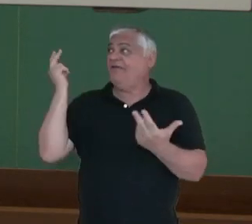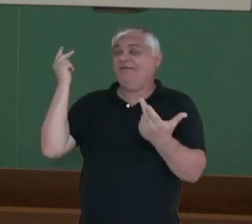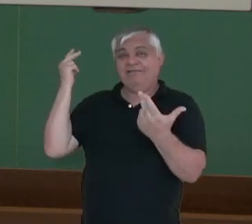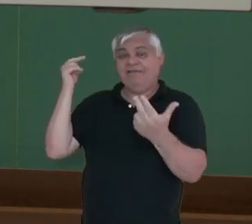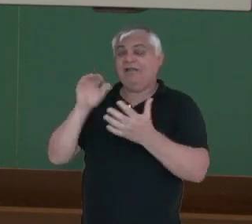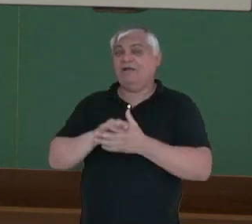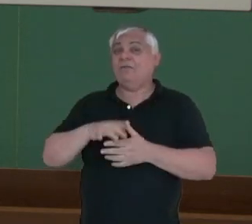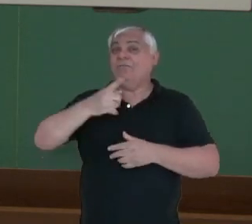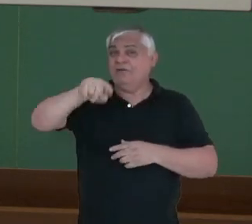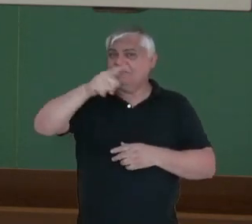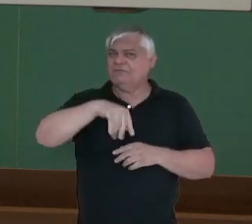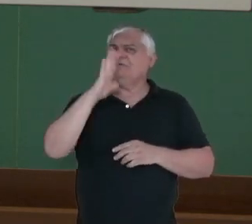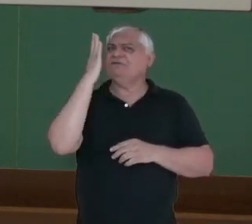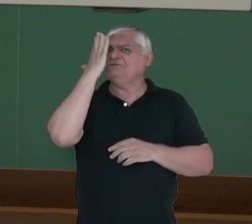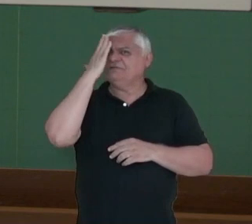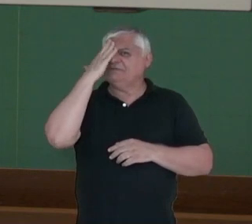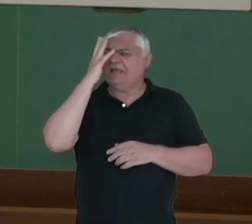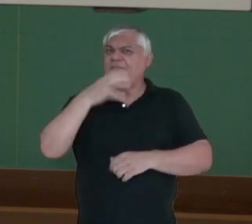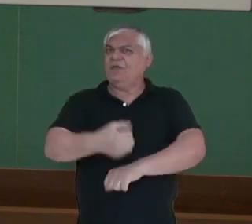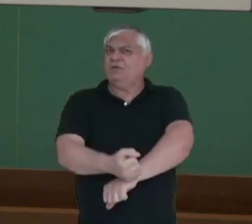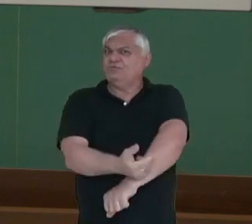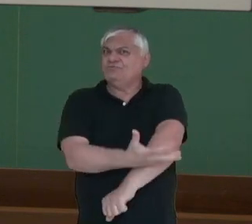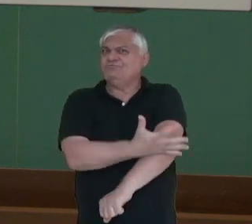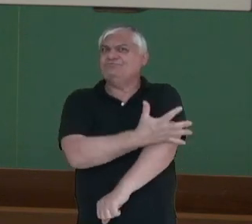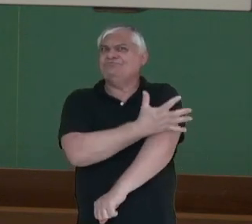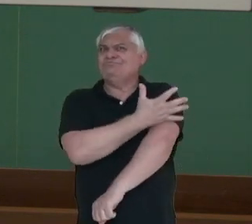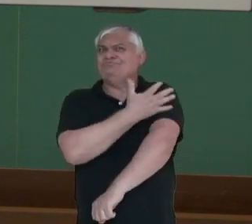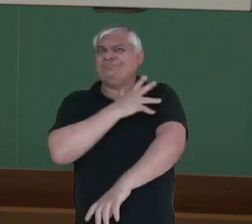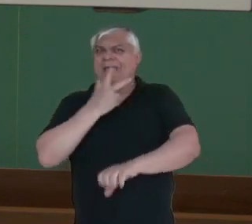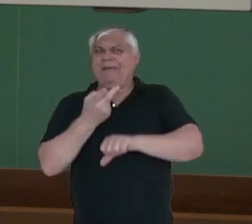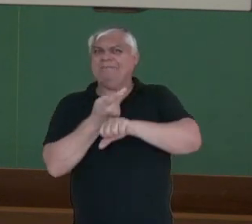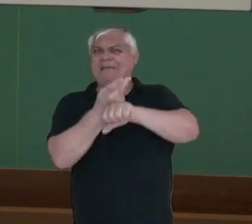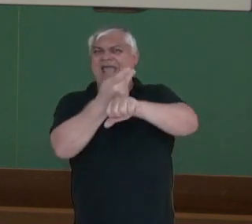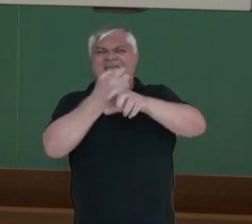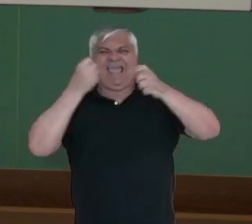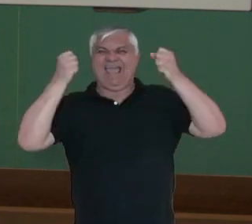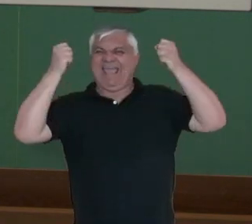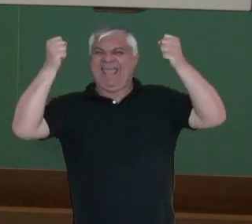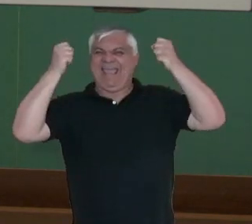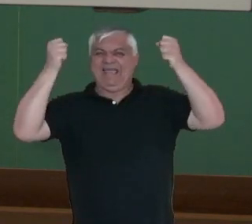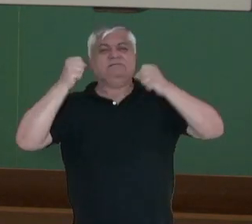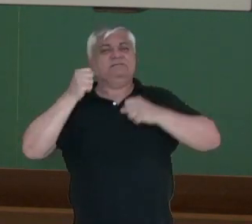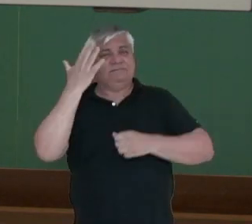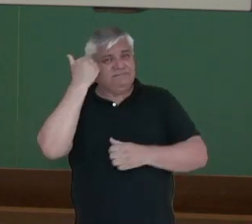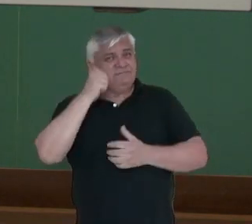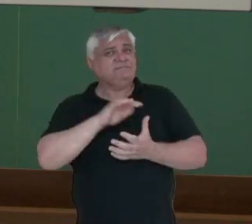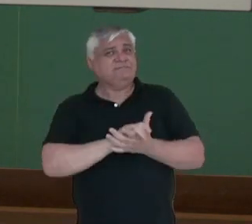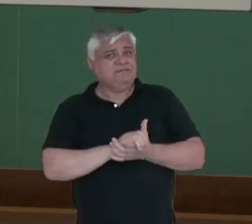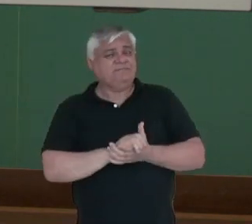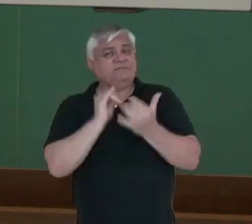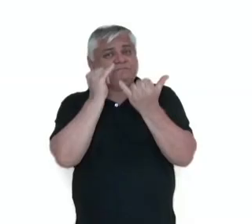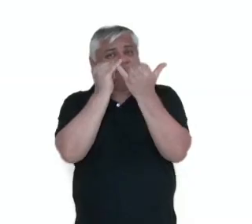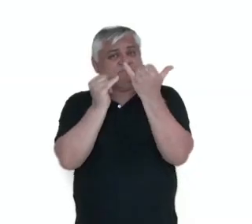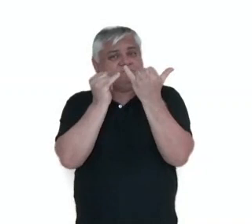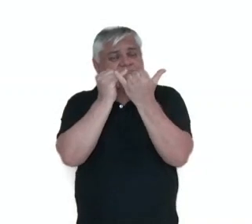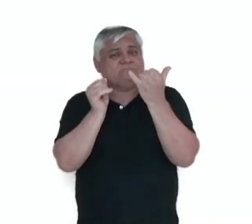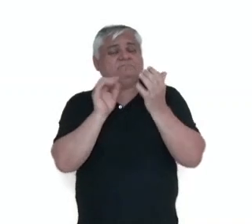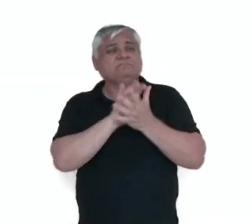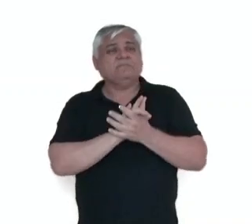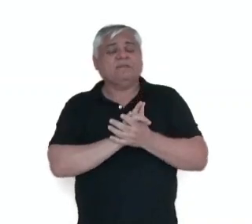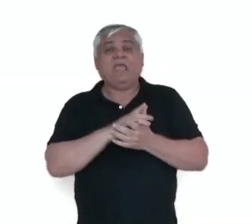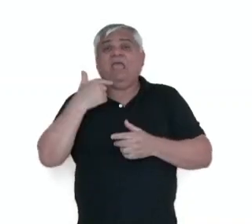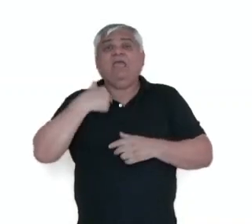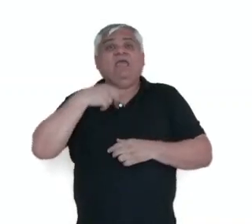nós sabemos a emoção que é ganhar uma competição. Então, por semelhança, mesmo que eu não